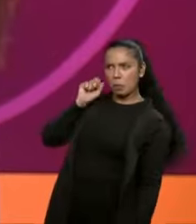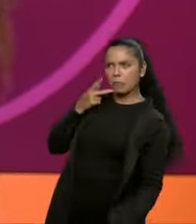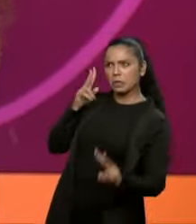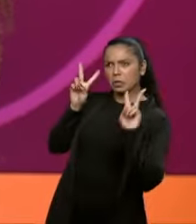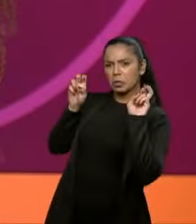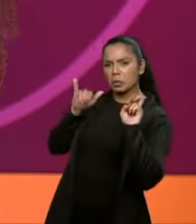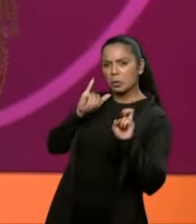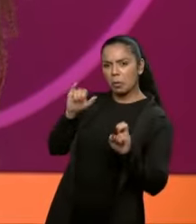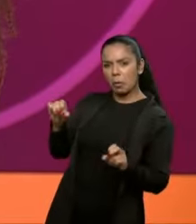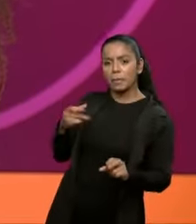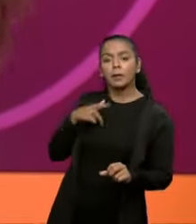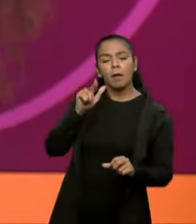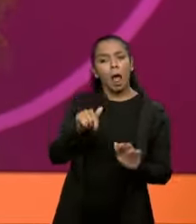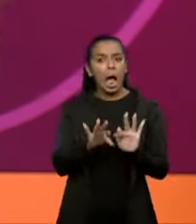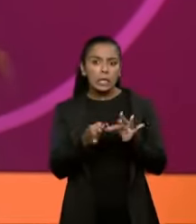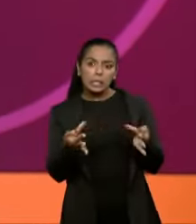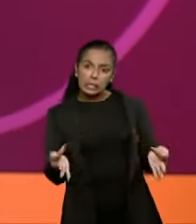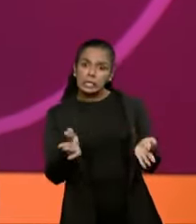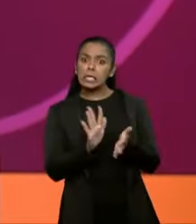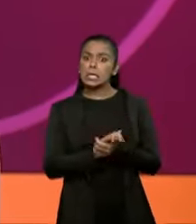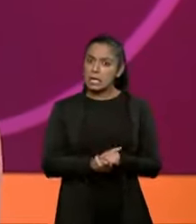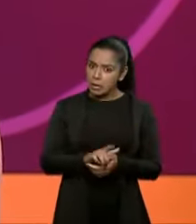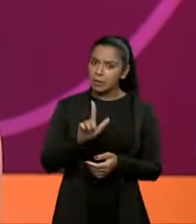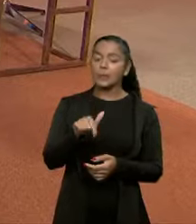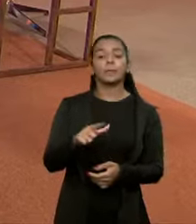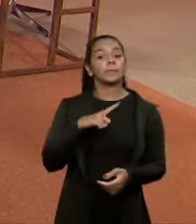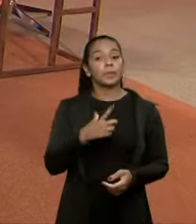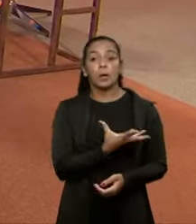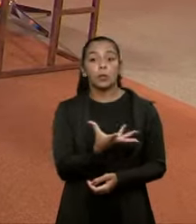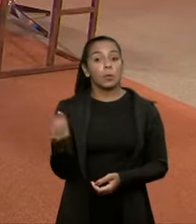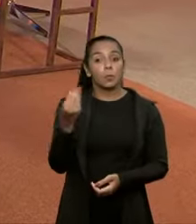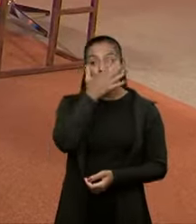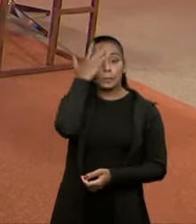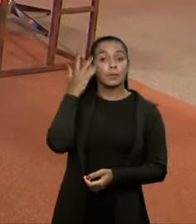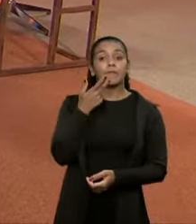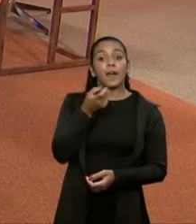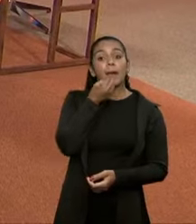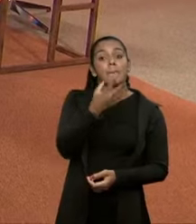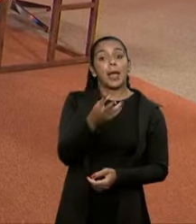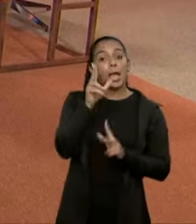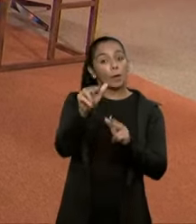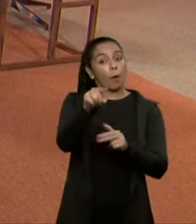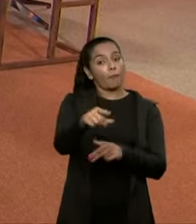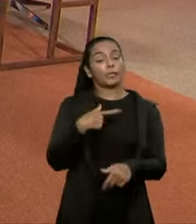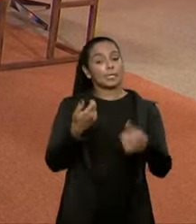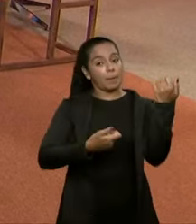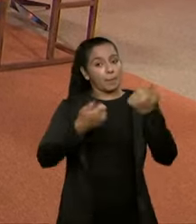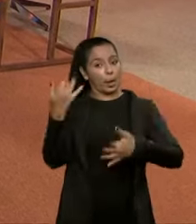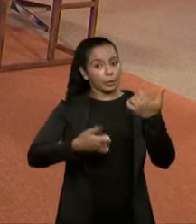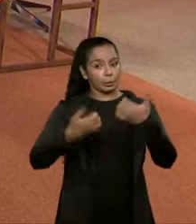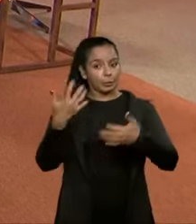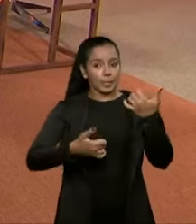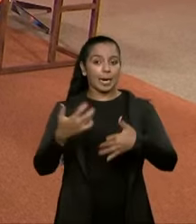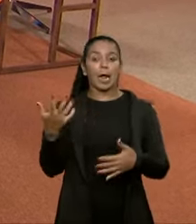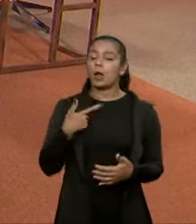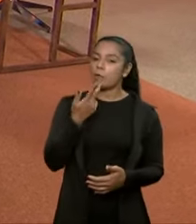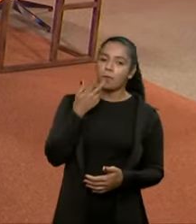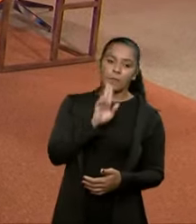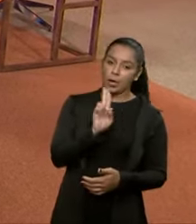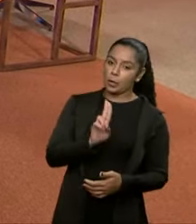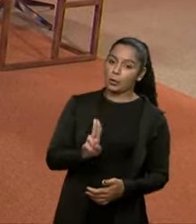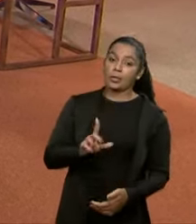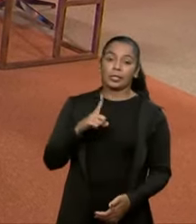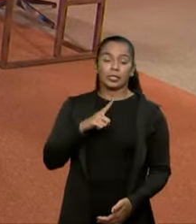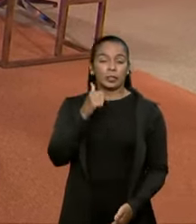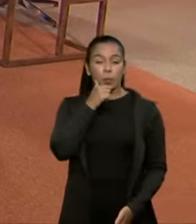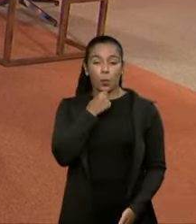pô, é mais simples do que parece. Caramba, mas tinha que ter um monte de gente que fala bem que nem você pra explicar isso. Claro. Porque eu não vou citar nome, que é chato, a gente tinha um colega que